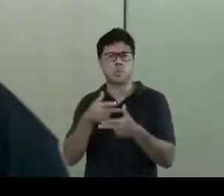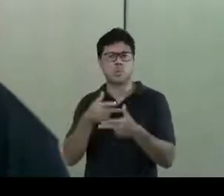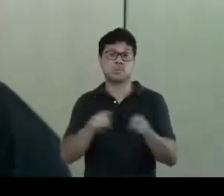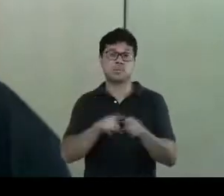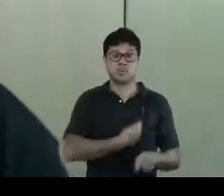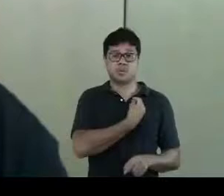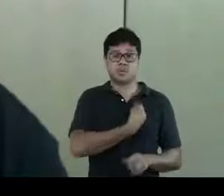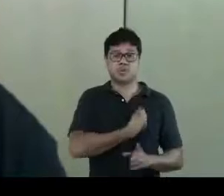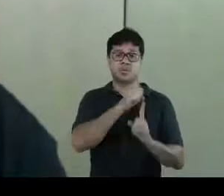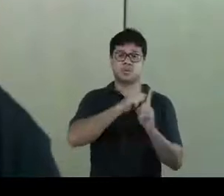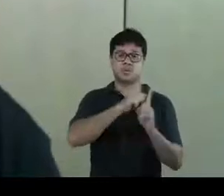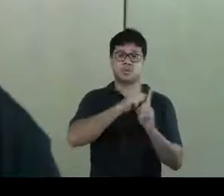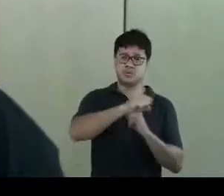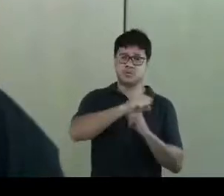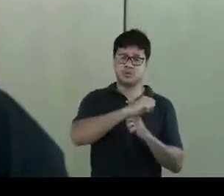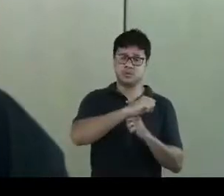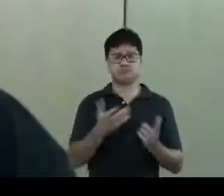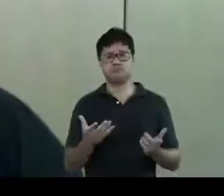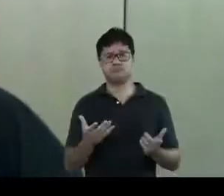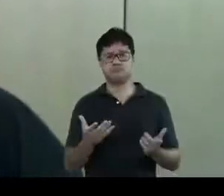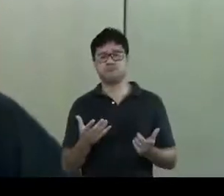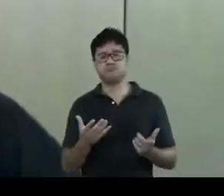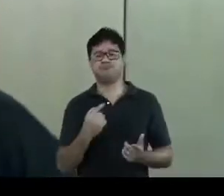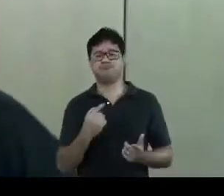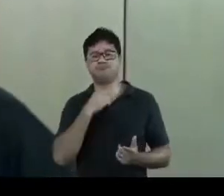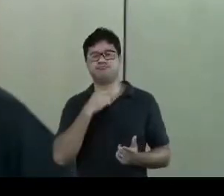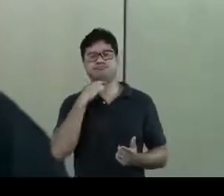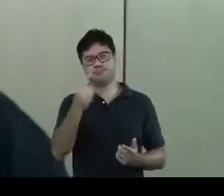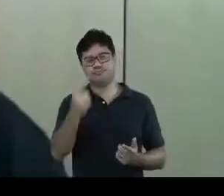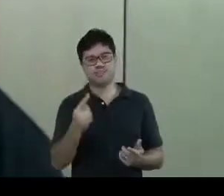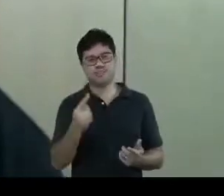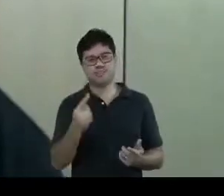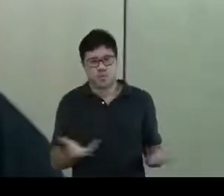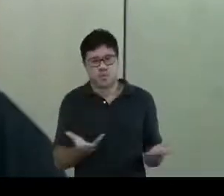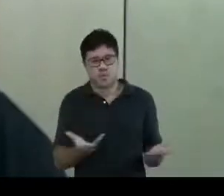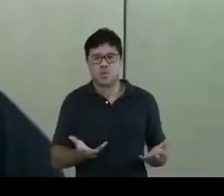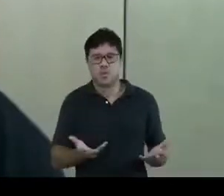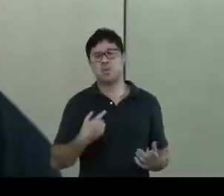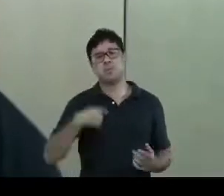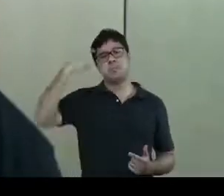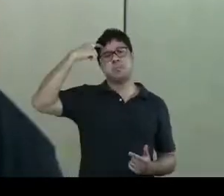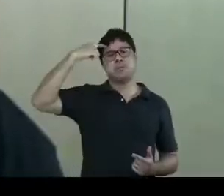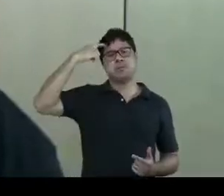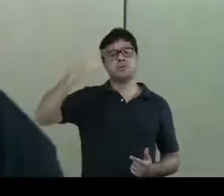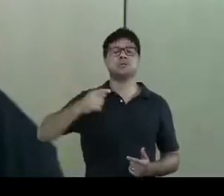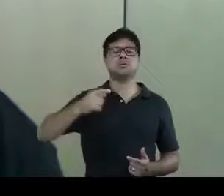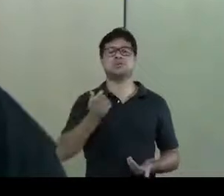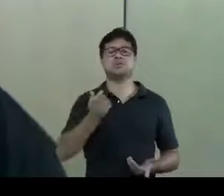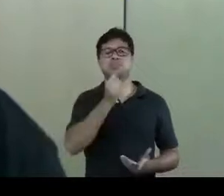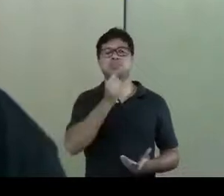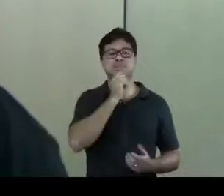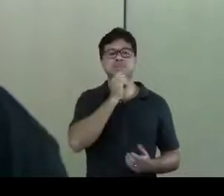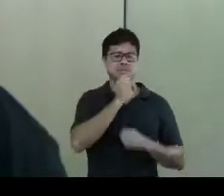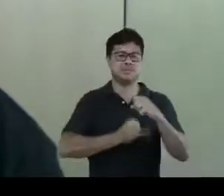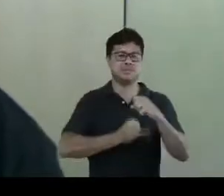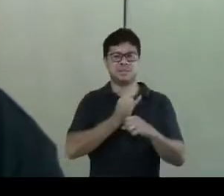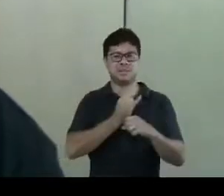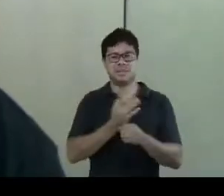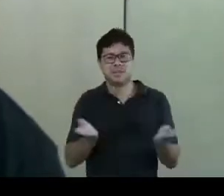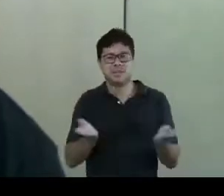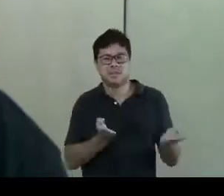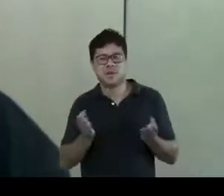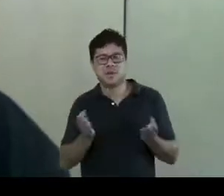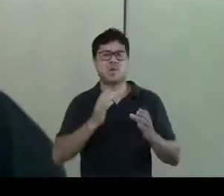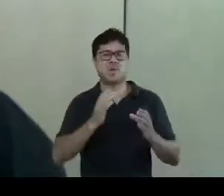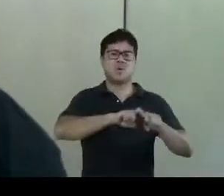vida social que não tem como, ao meu ver, hoje, ser pensada sem a intermediação